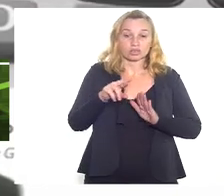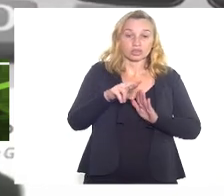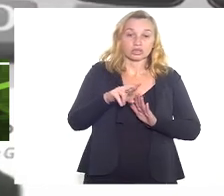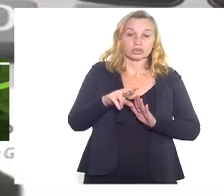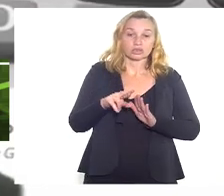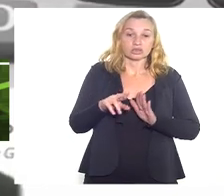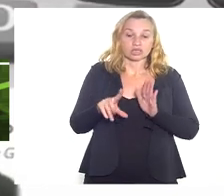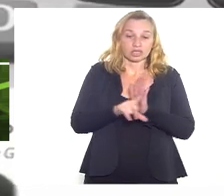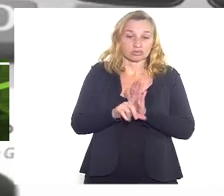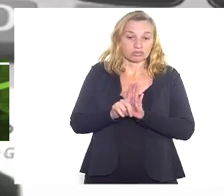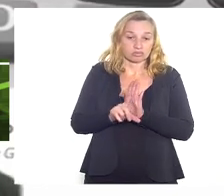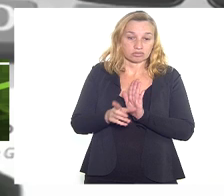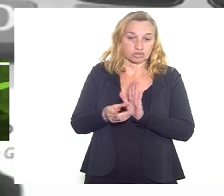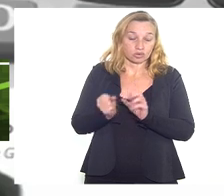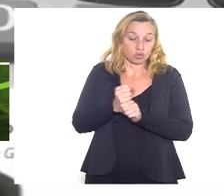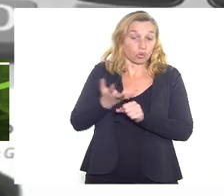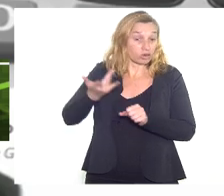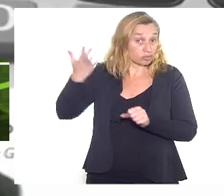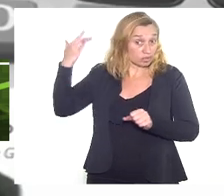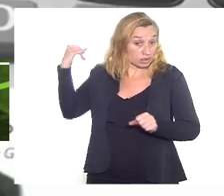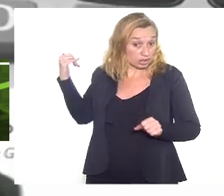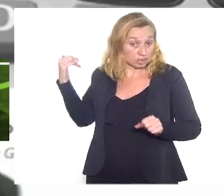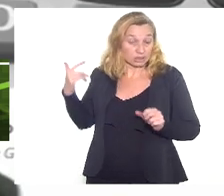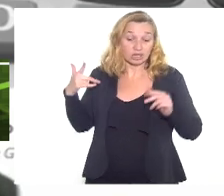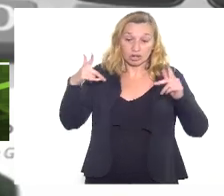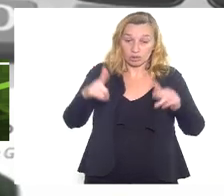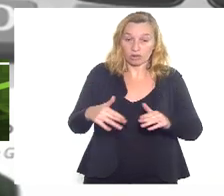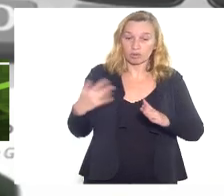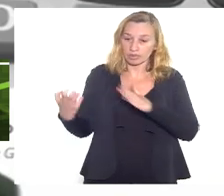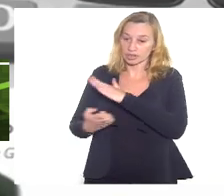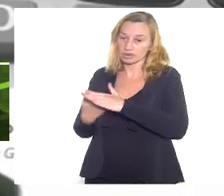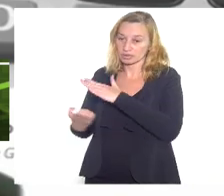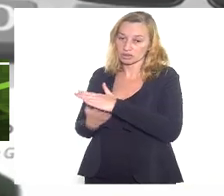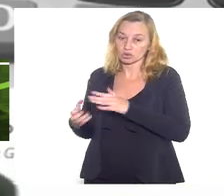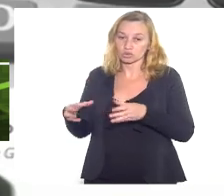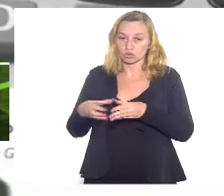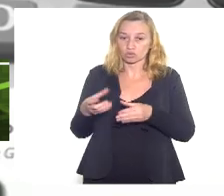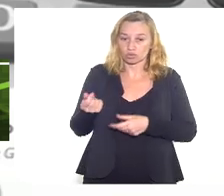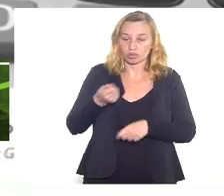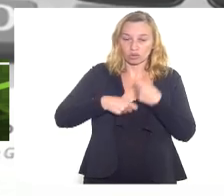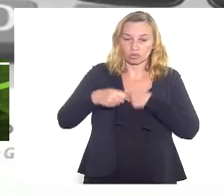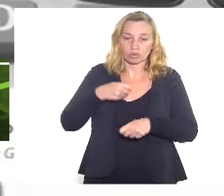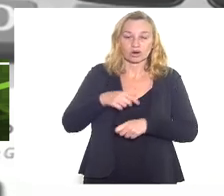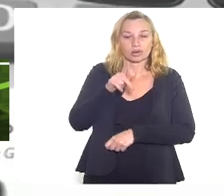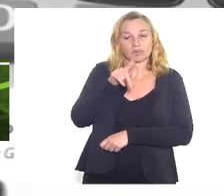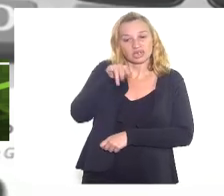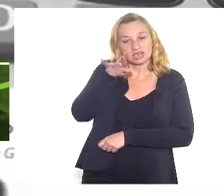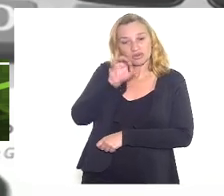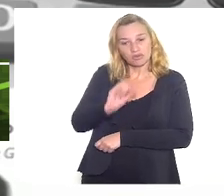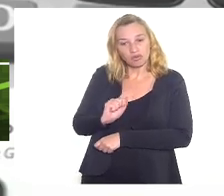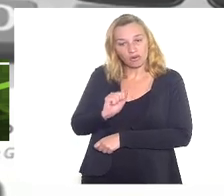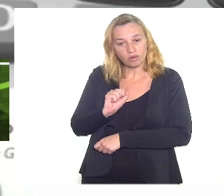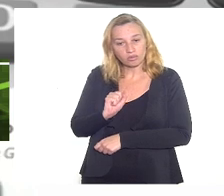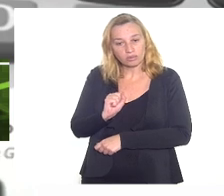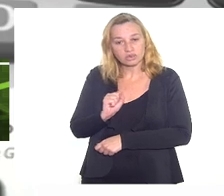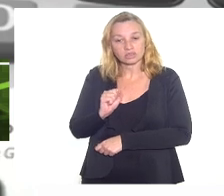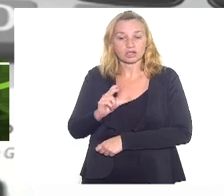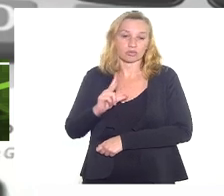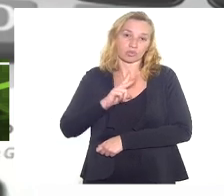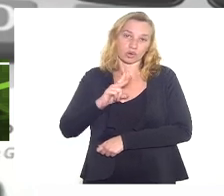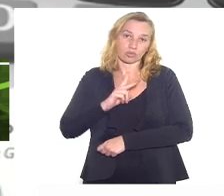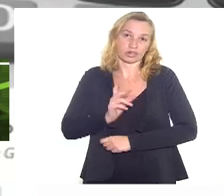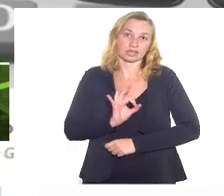anterior, pertenciam a empresas do mesmo grupo econômico. Plataformas, portanto, consideradas